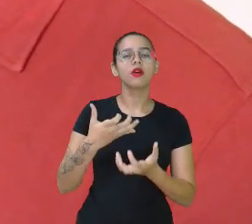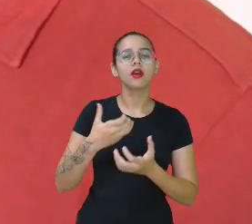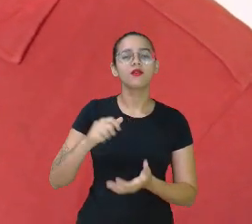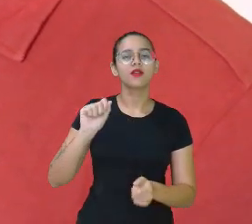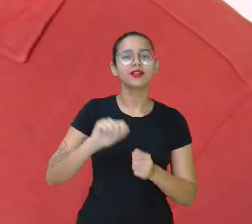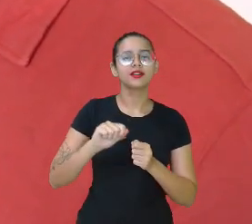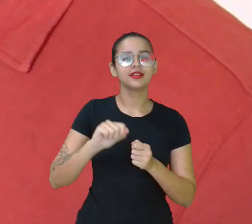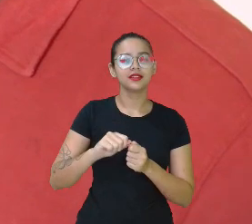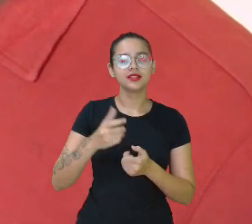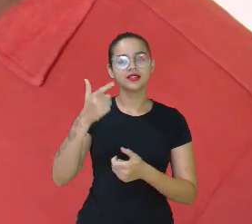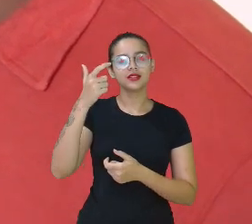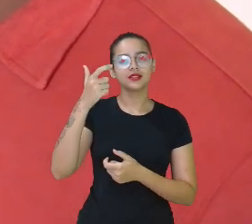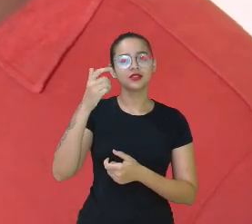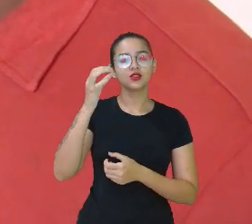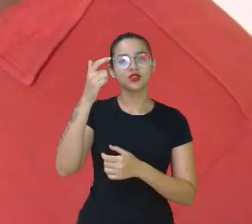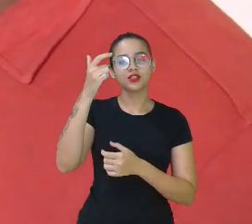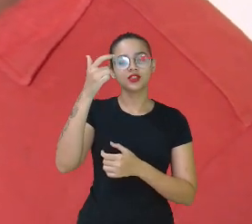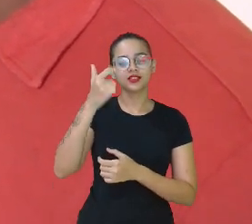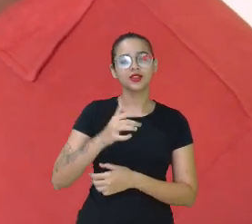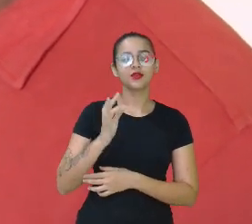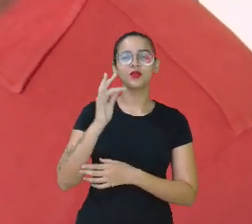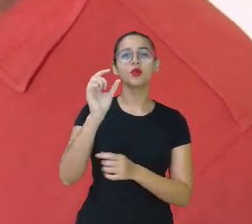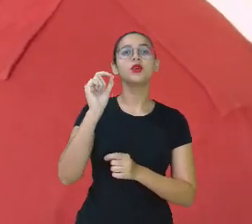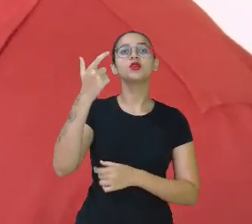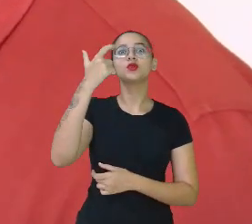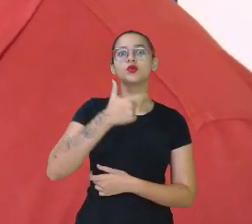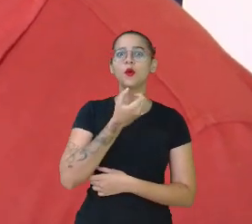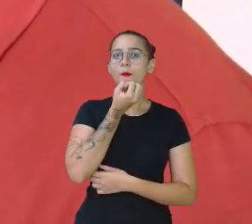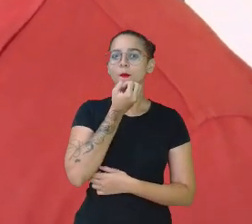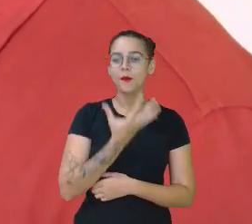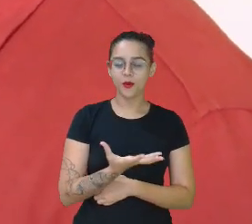bom. No que eu sou bom.